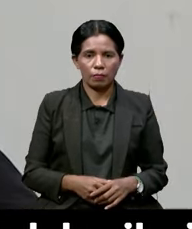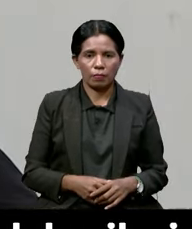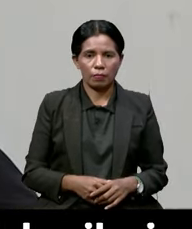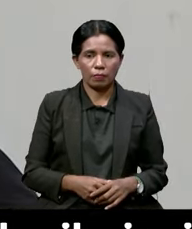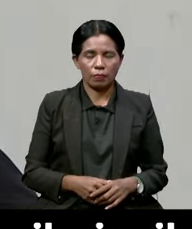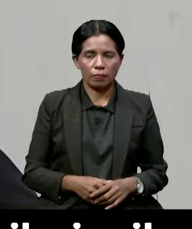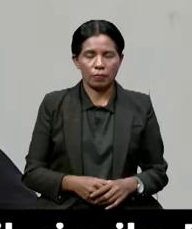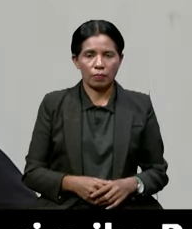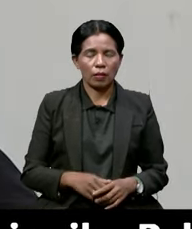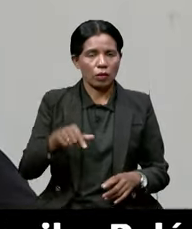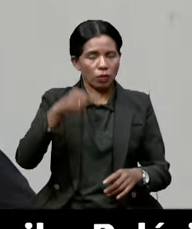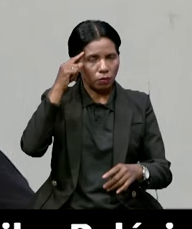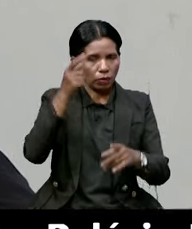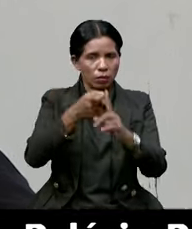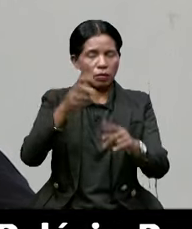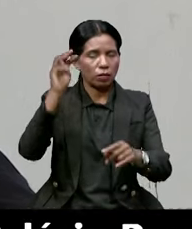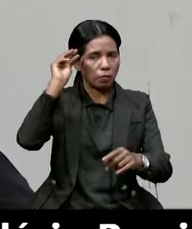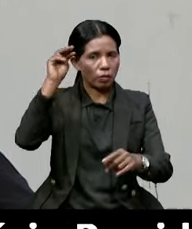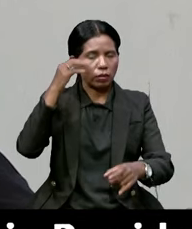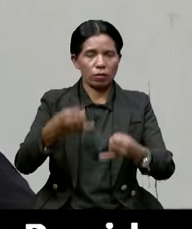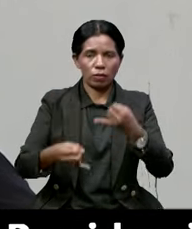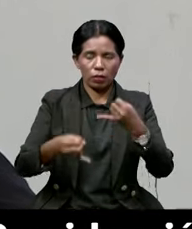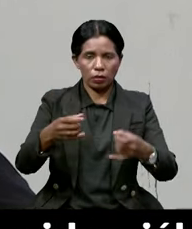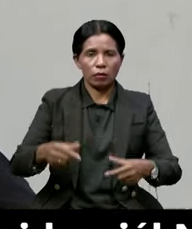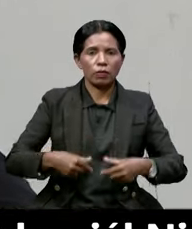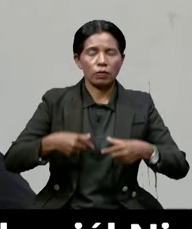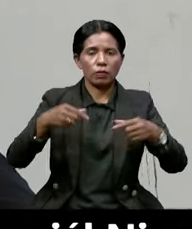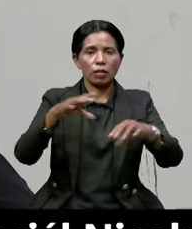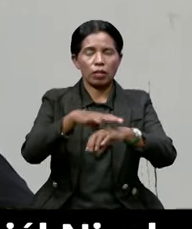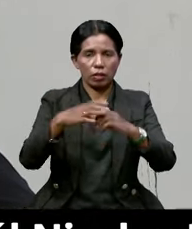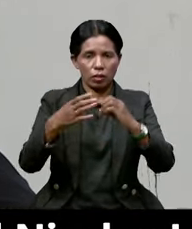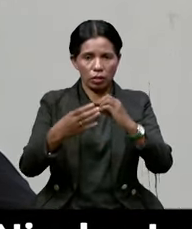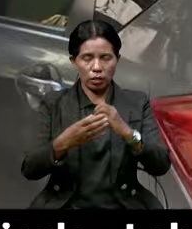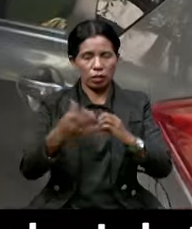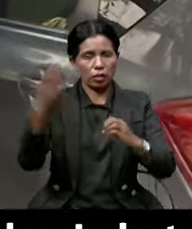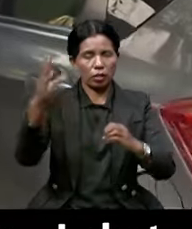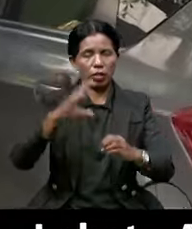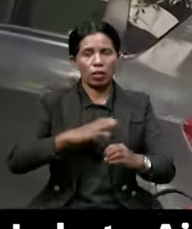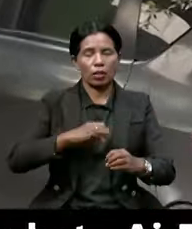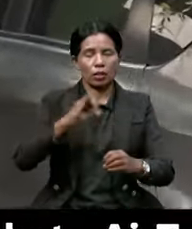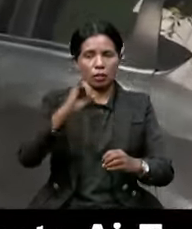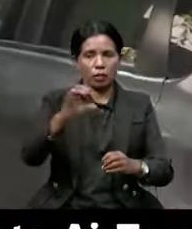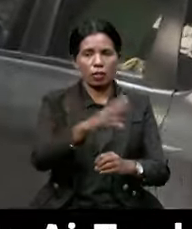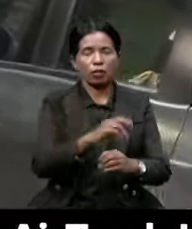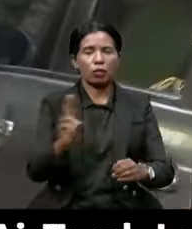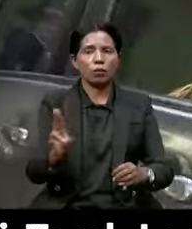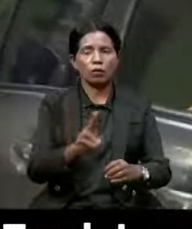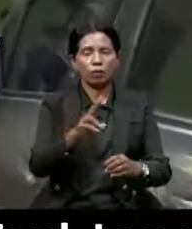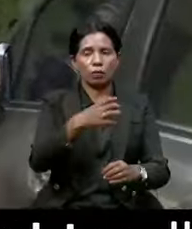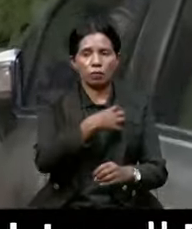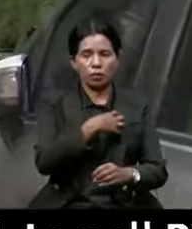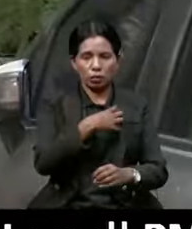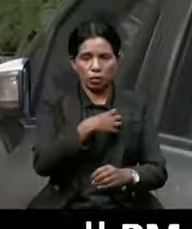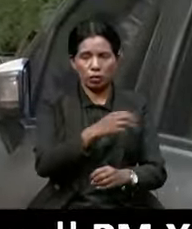Foi em Lelaisne, governo de Rússia e Ministro de Justiça entrega na RAI e a área Caicole, aldeia 01 Centro, unidade para Penitele,